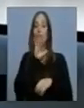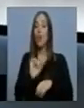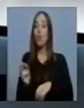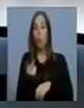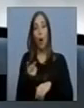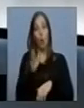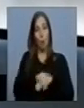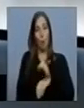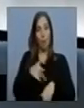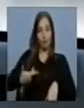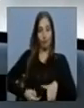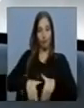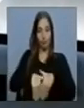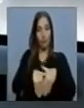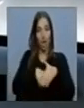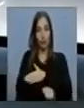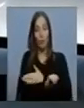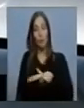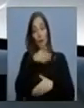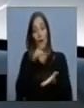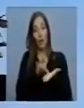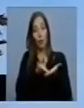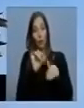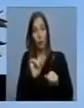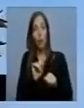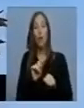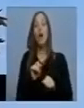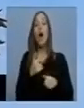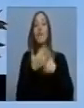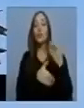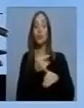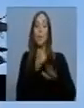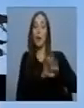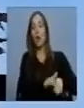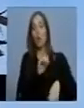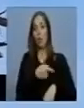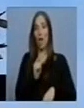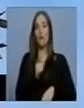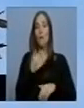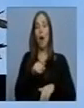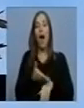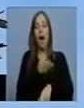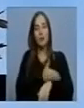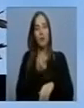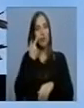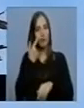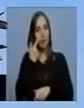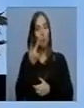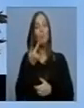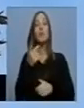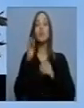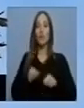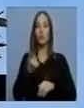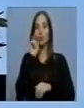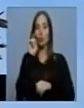de facto o trabalho progresso mas não vamos dar um passo maior que a perna e portanto devemos primeiro assegurar que as questões de segurança estão